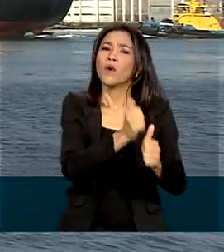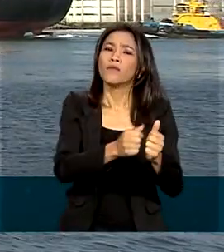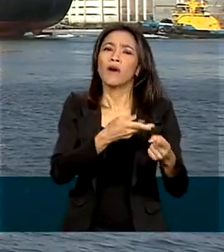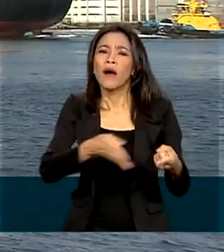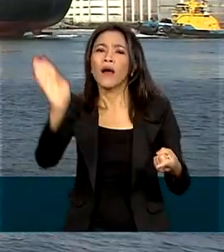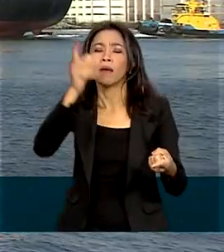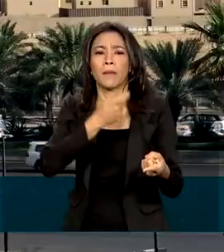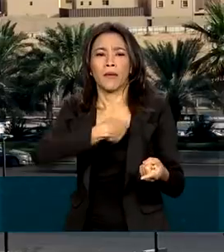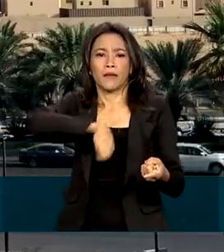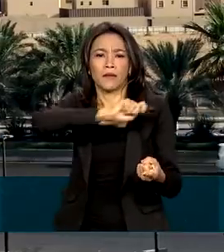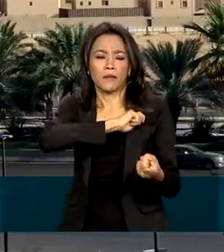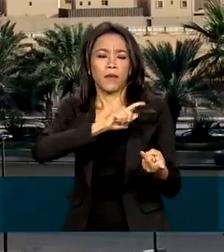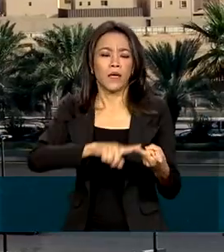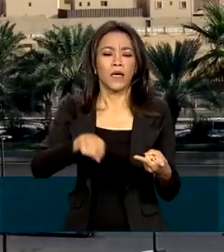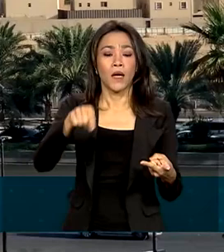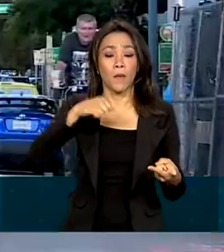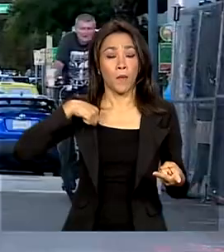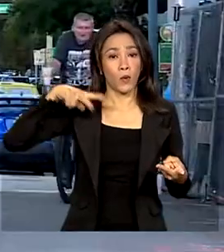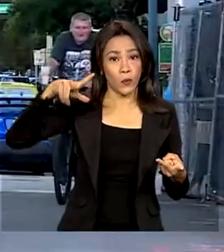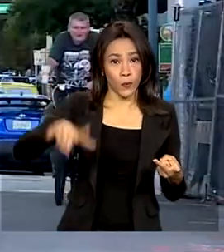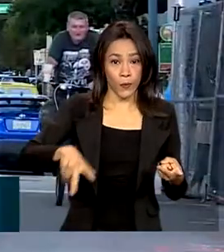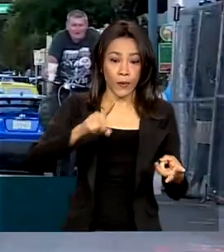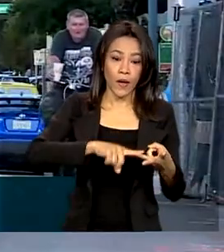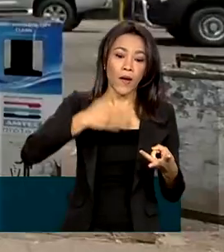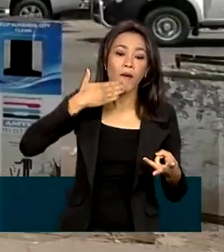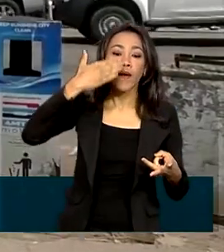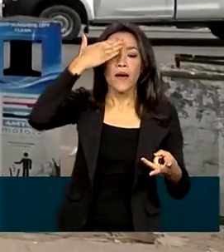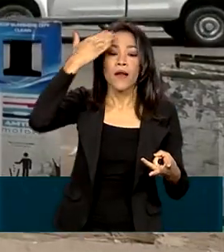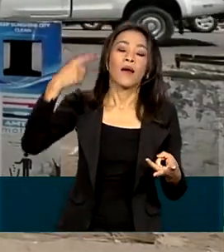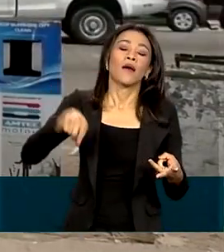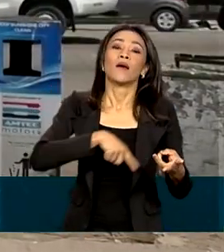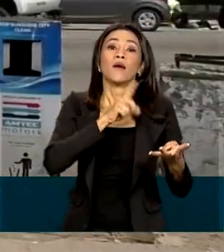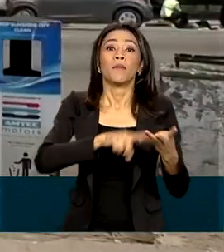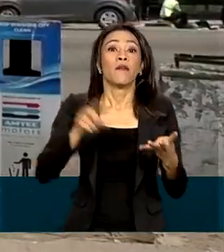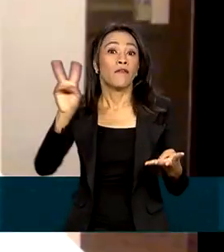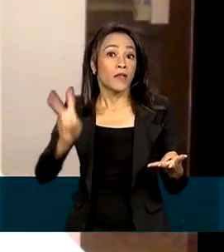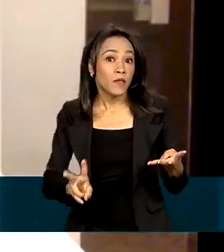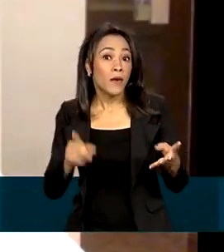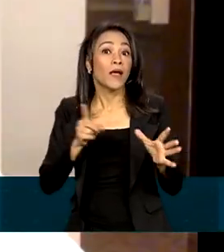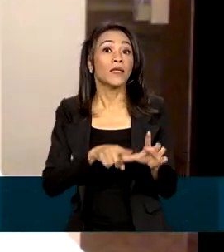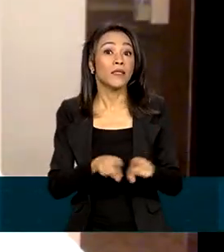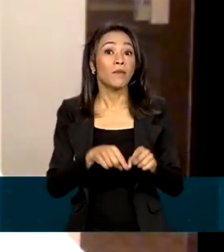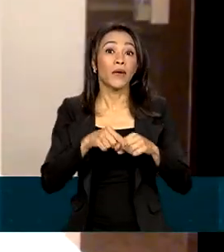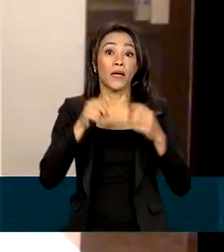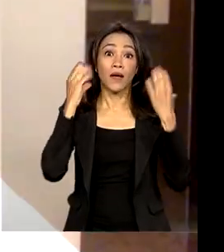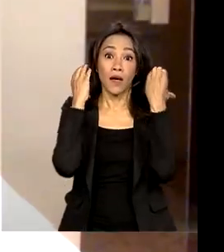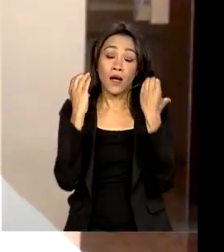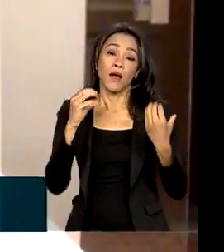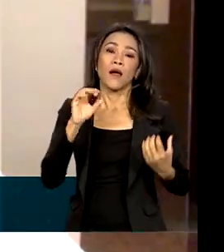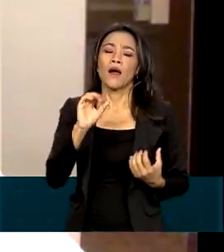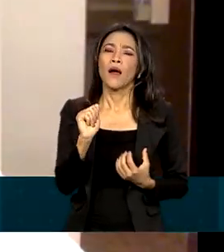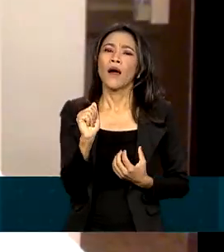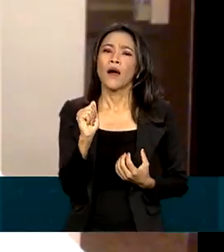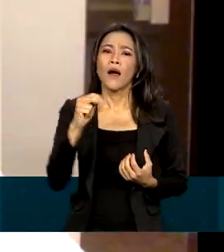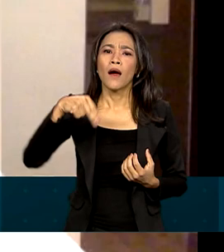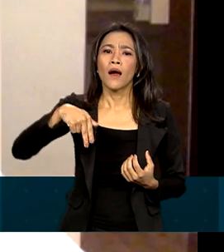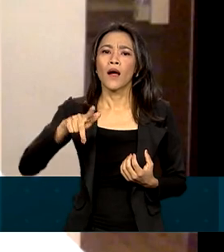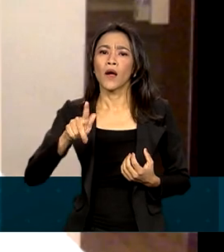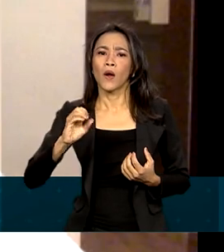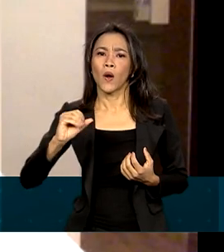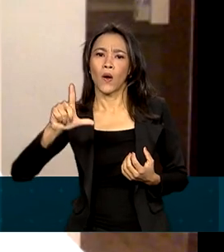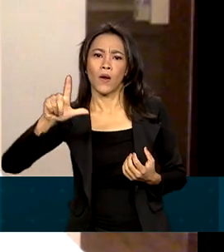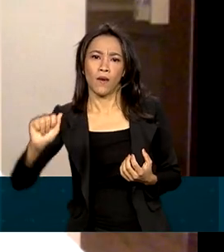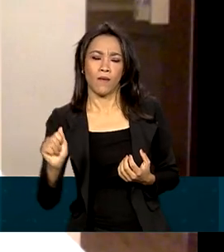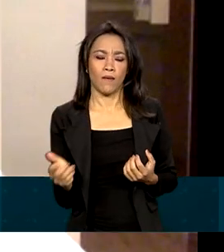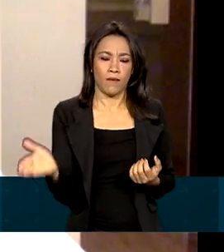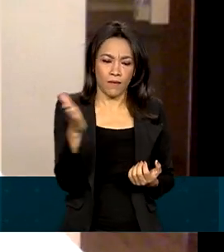Espanha, Portugal, Arábia Saudita, Estados Unidos, Venezuela e Angola. O arroz, ele não tem cheiro, ele é